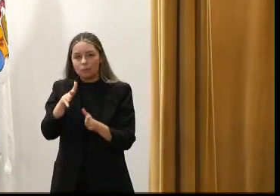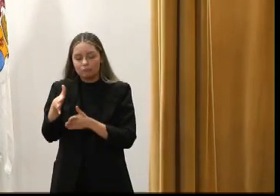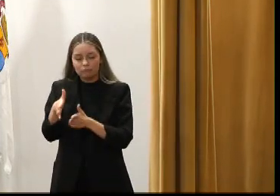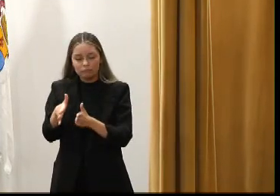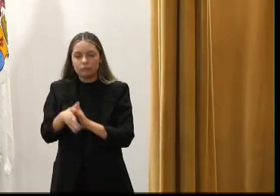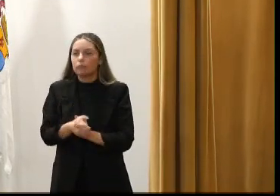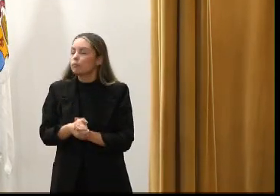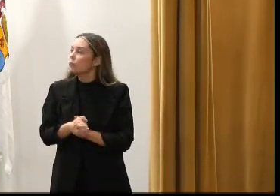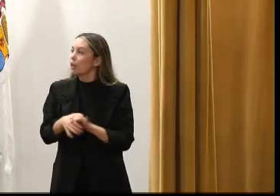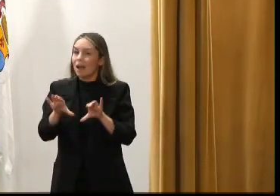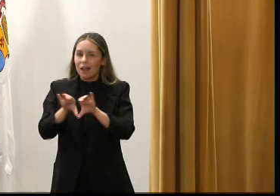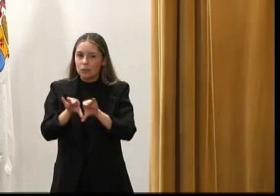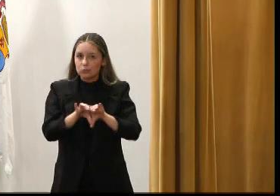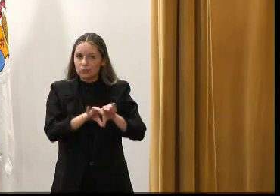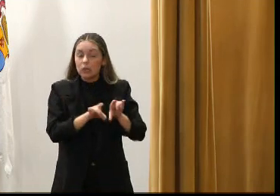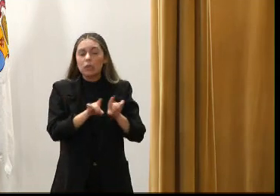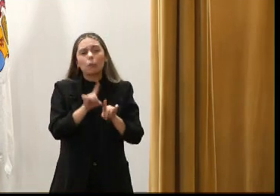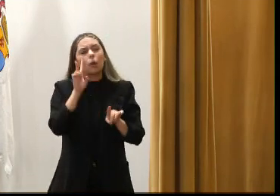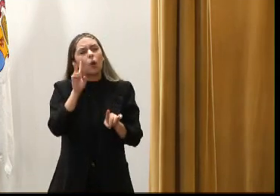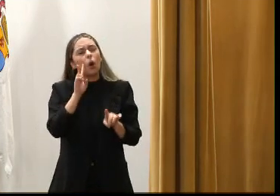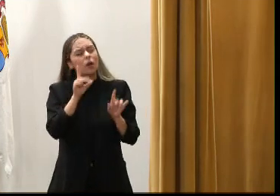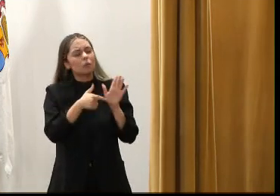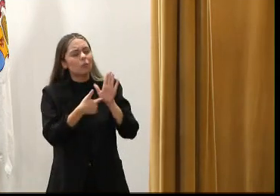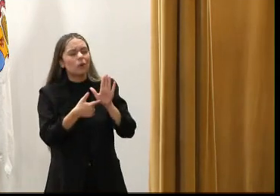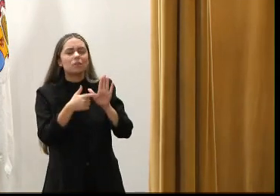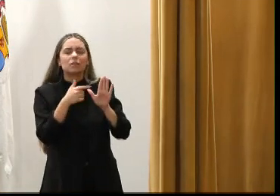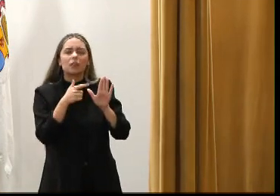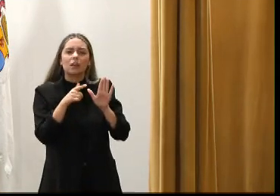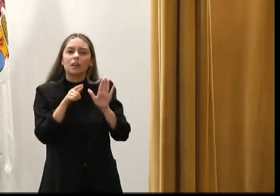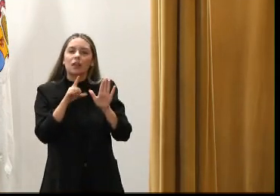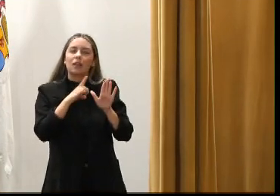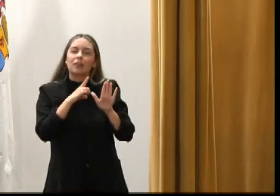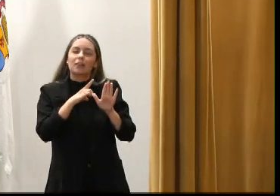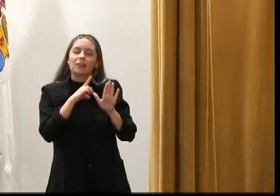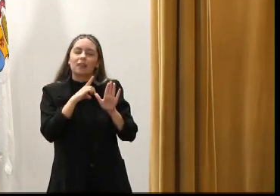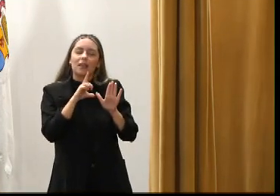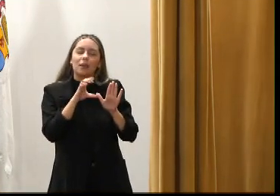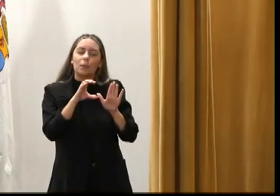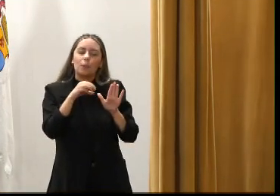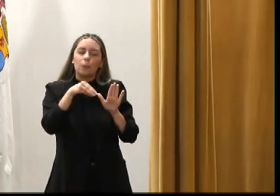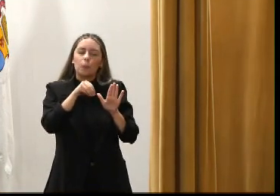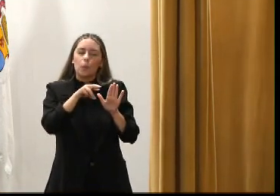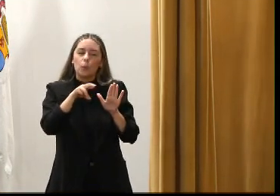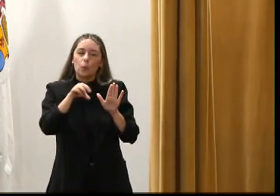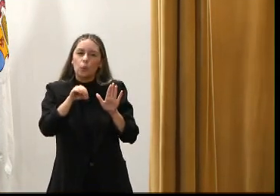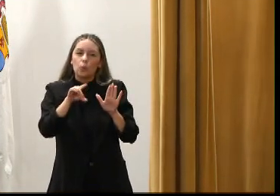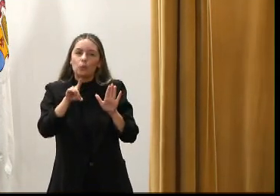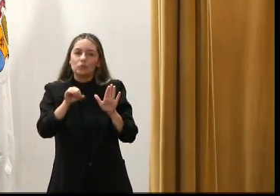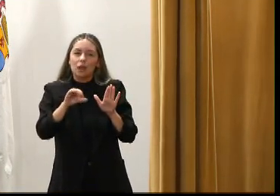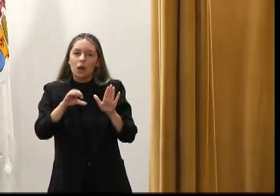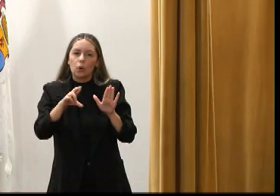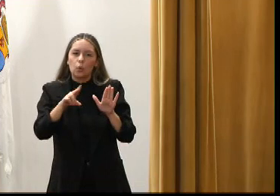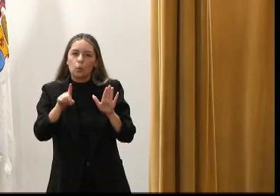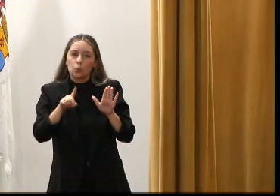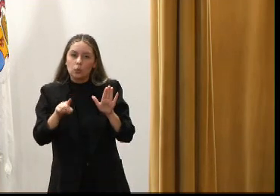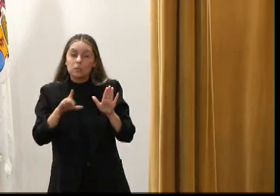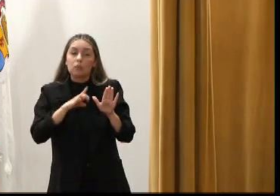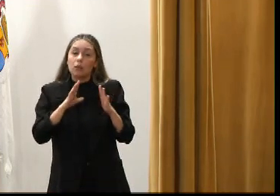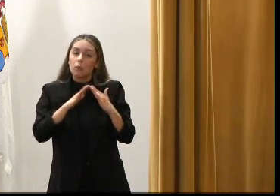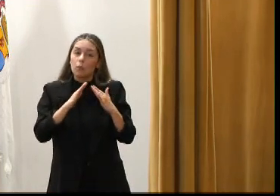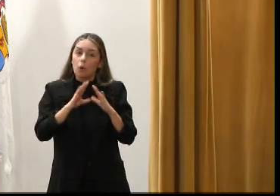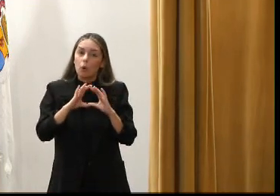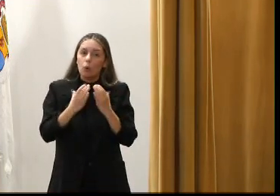Cruz, nessa vertente aqui que está exagerada a sua declividade, onde mora uma comunidade